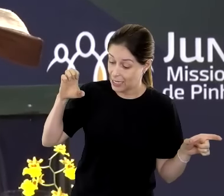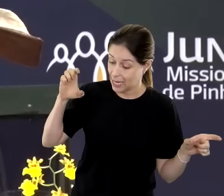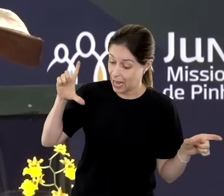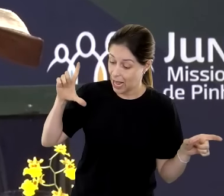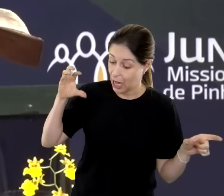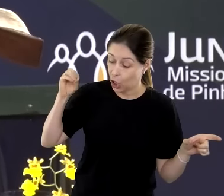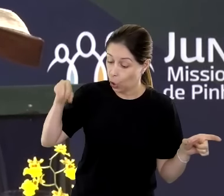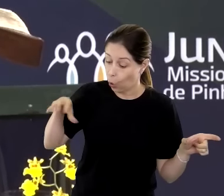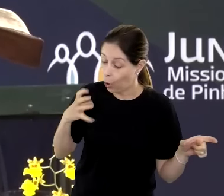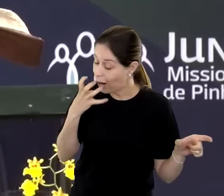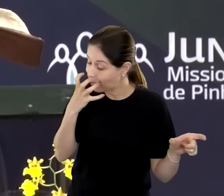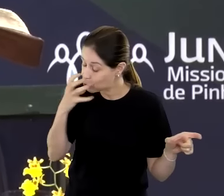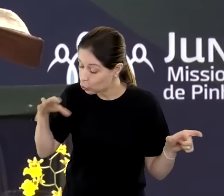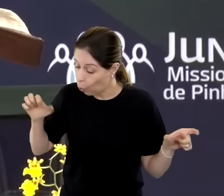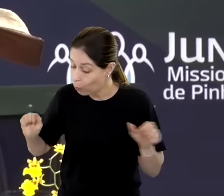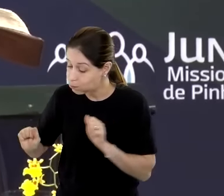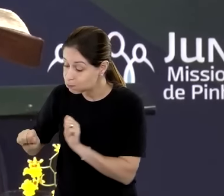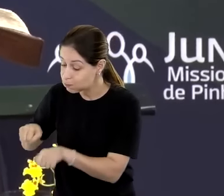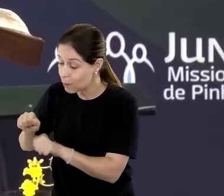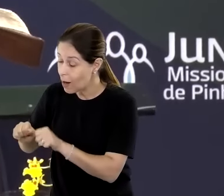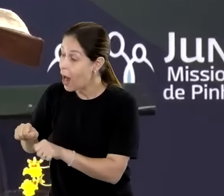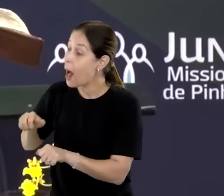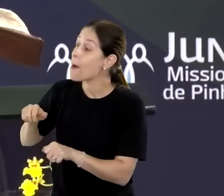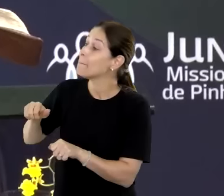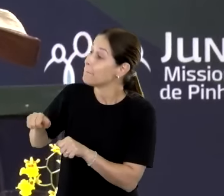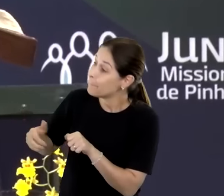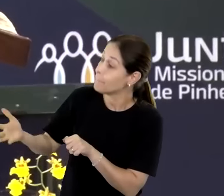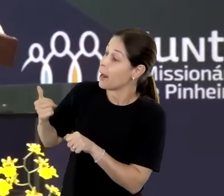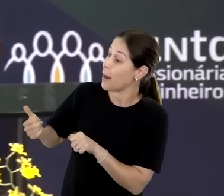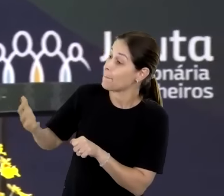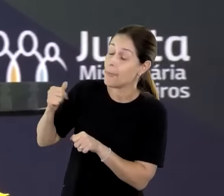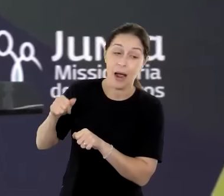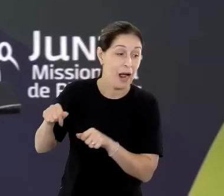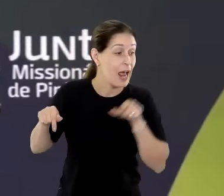da família. Acho que o marido chamava Totó, porque...